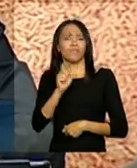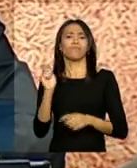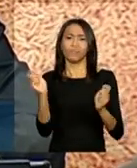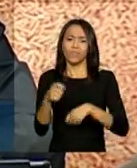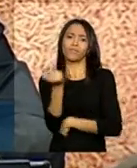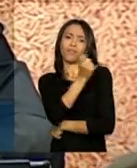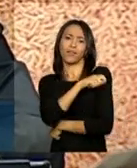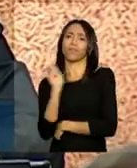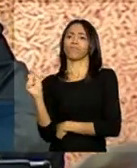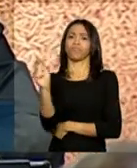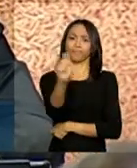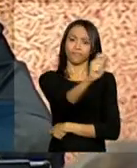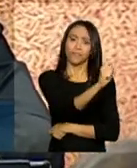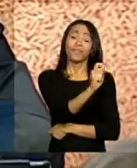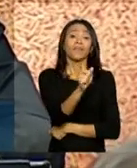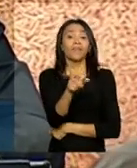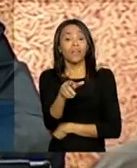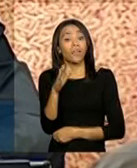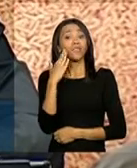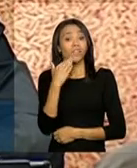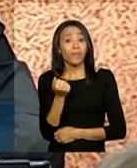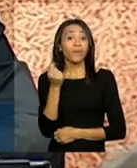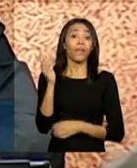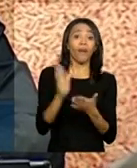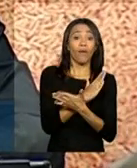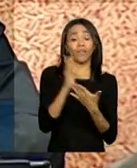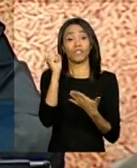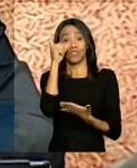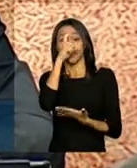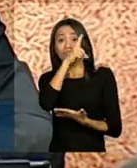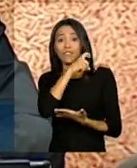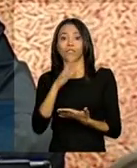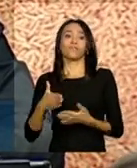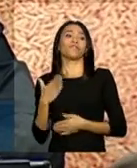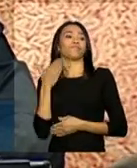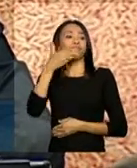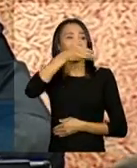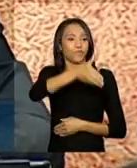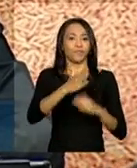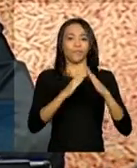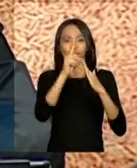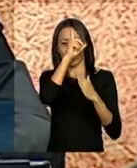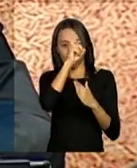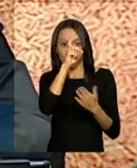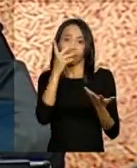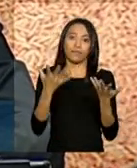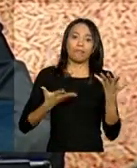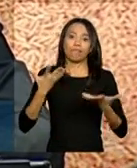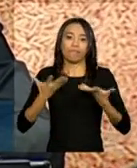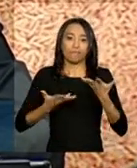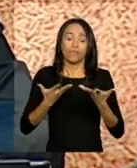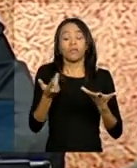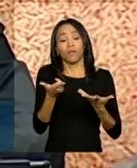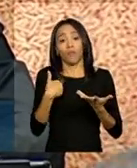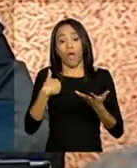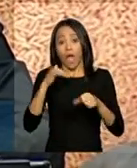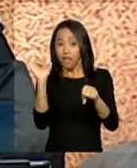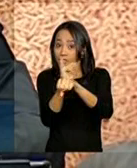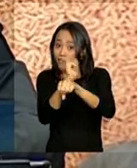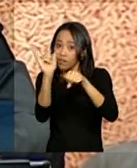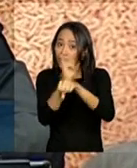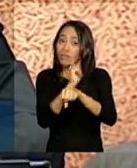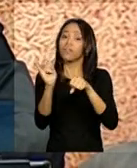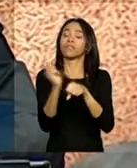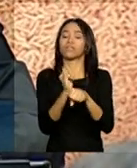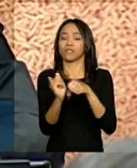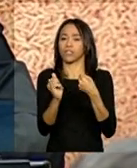que nós sabemos que tem dificuldade de se deslocar para o serviço de saúde então o objetivo de aros uma ação